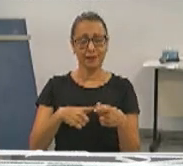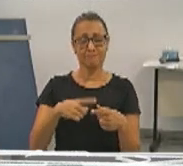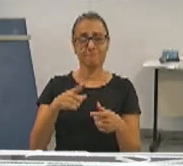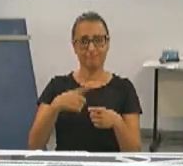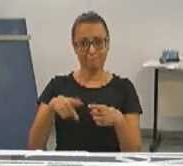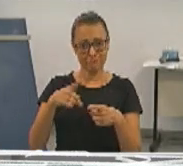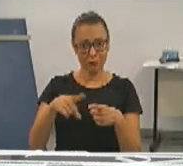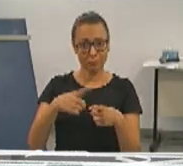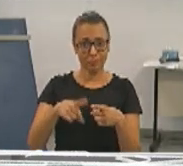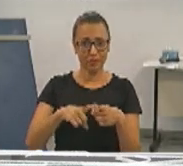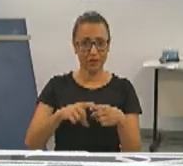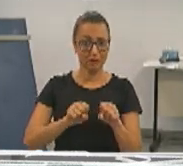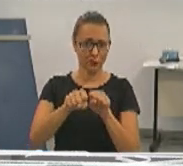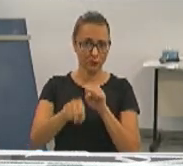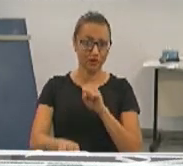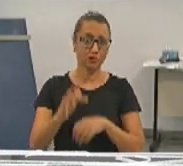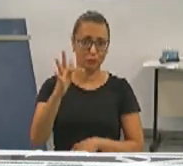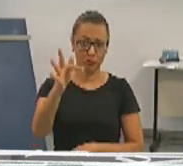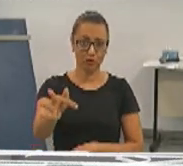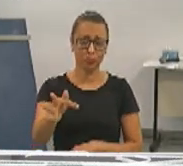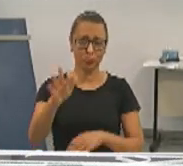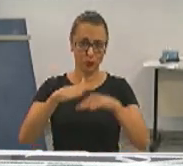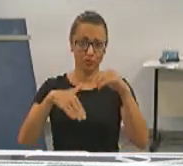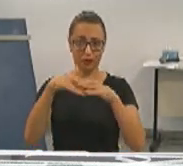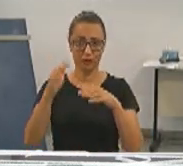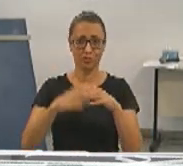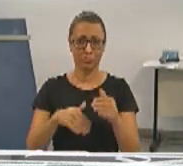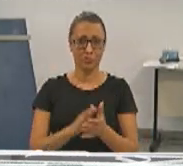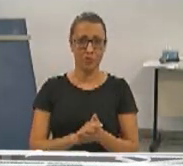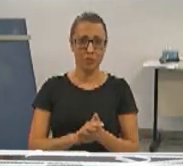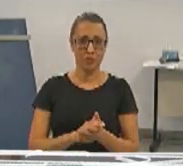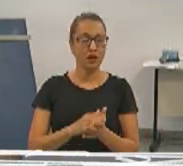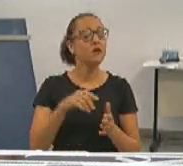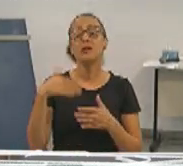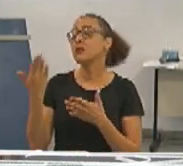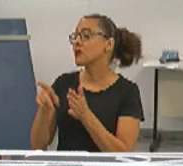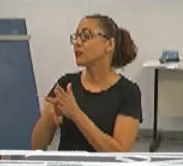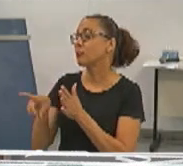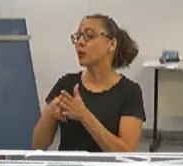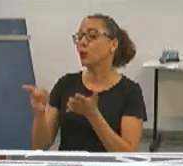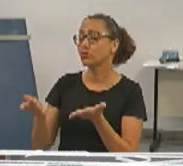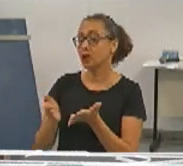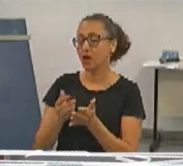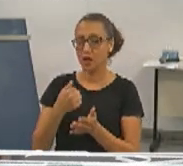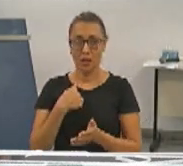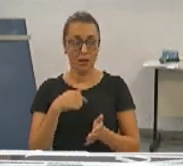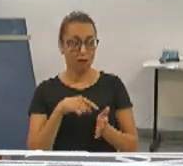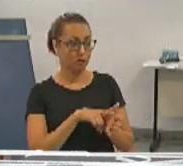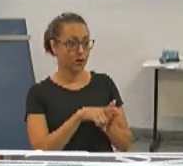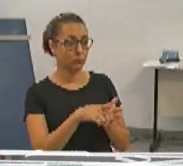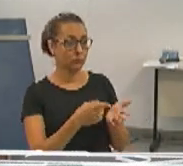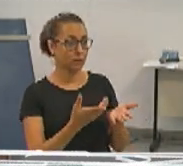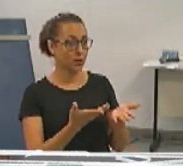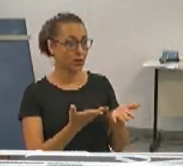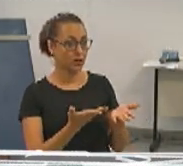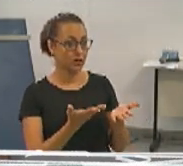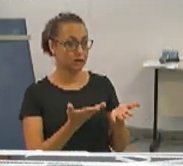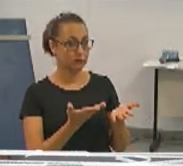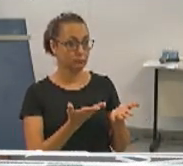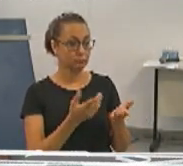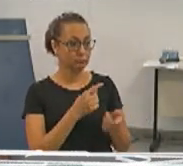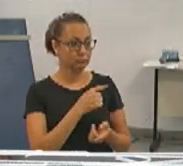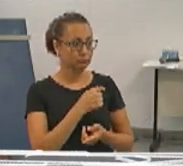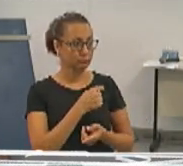está afetando o nosso futuro profissional. A quem você dirige a pergunta? Eu vou perguntar. Vou dirigir a pergunta para...